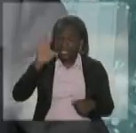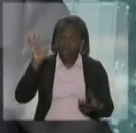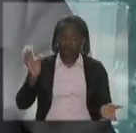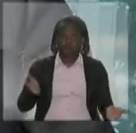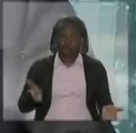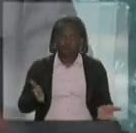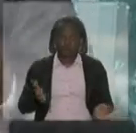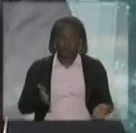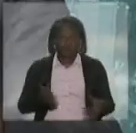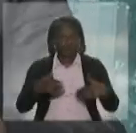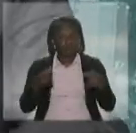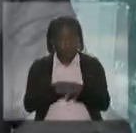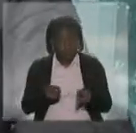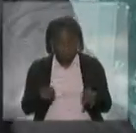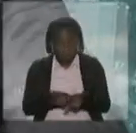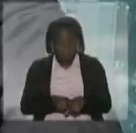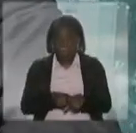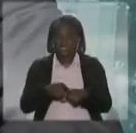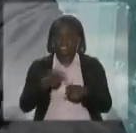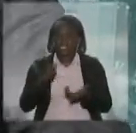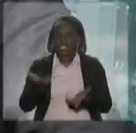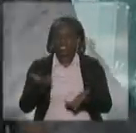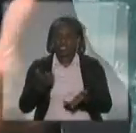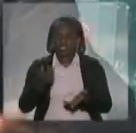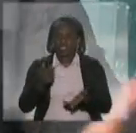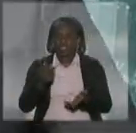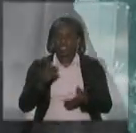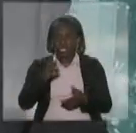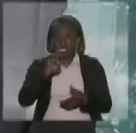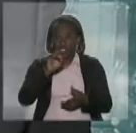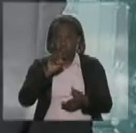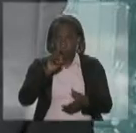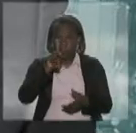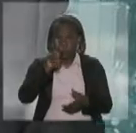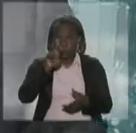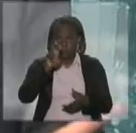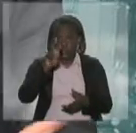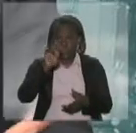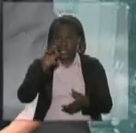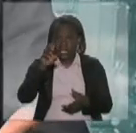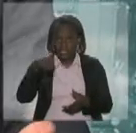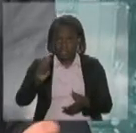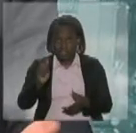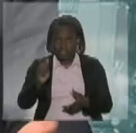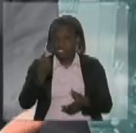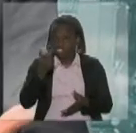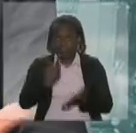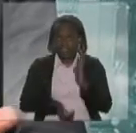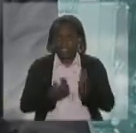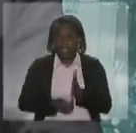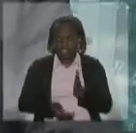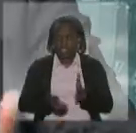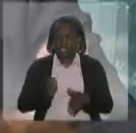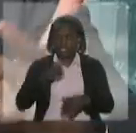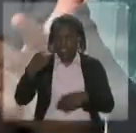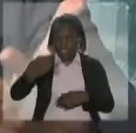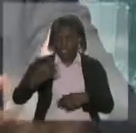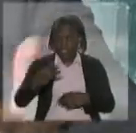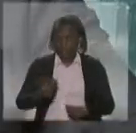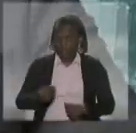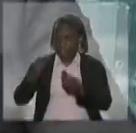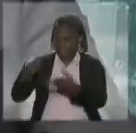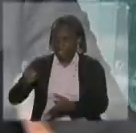e ainda descapitalizando o rio previdência que o estado terceiriza entrada às vezes a gestão